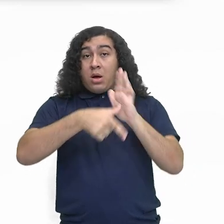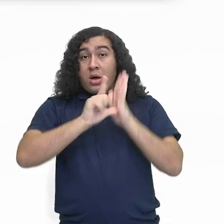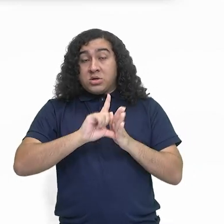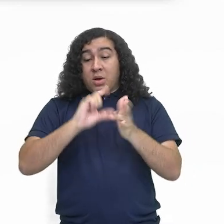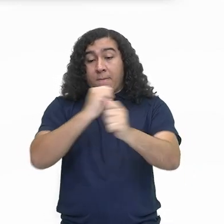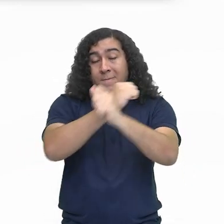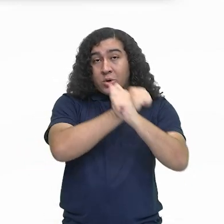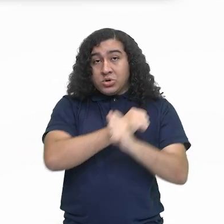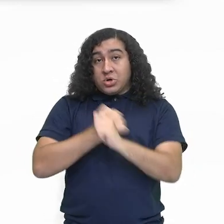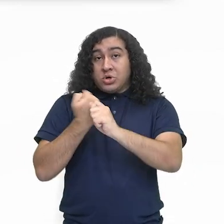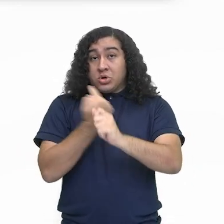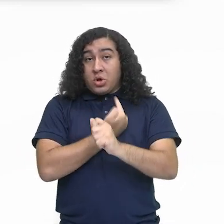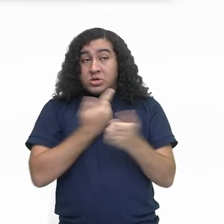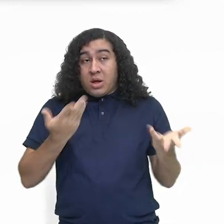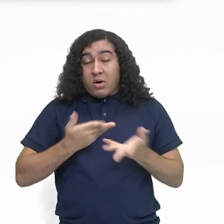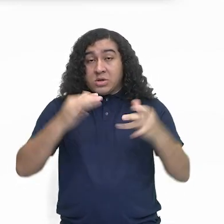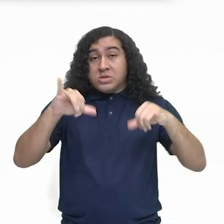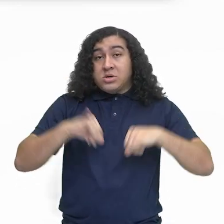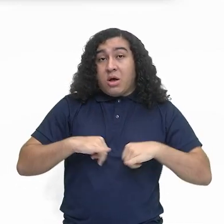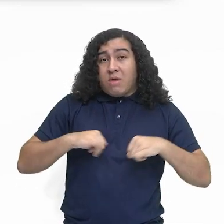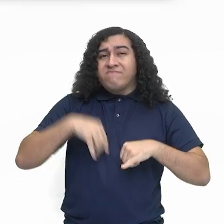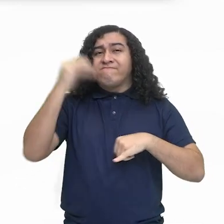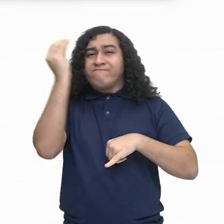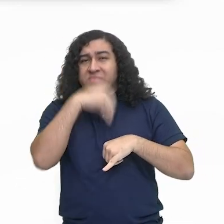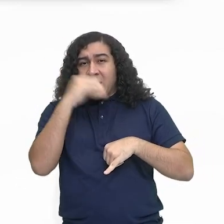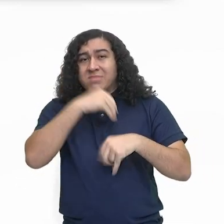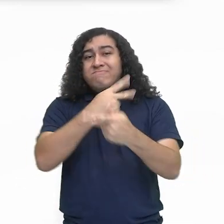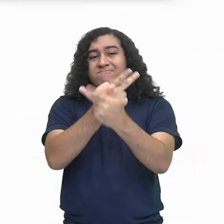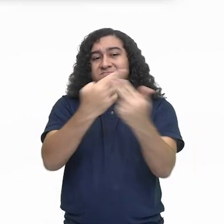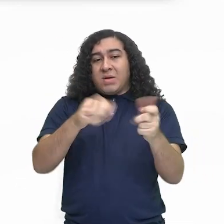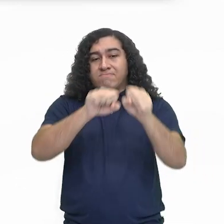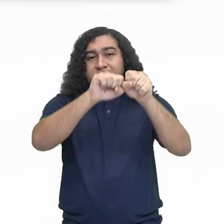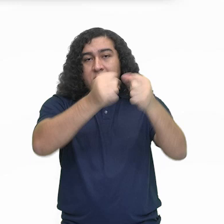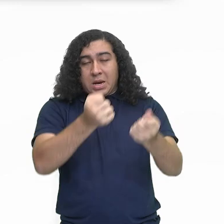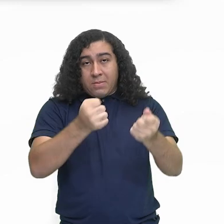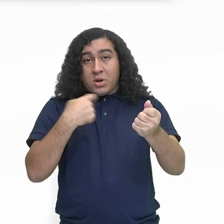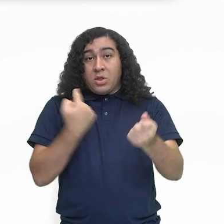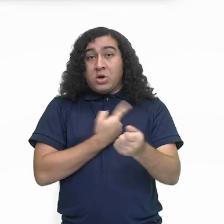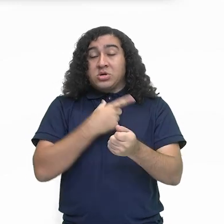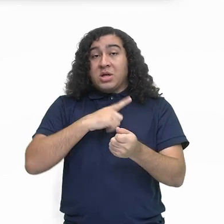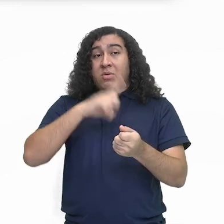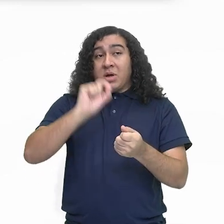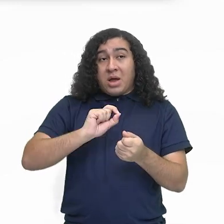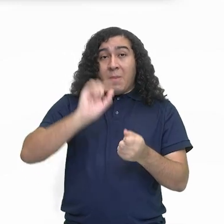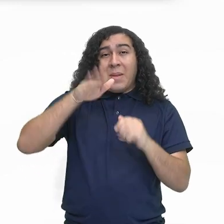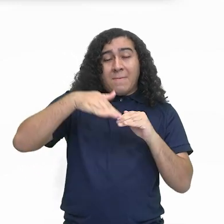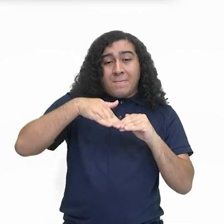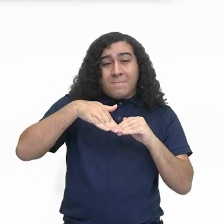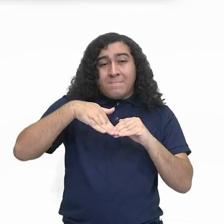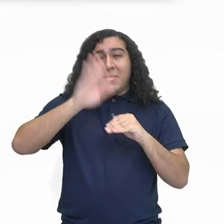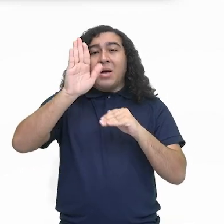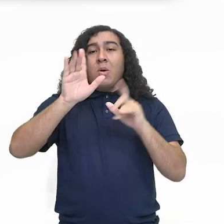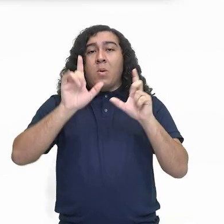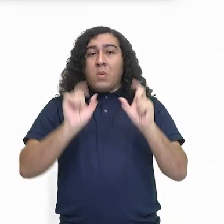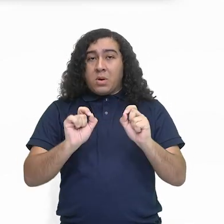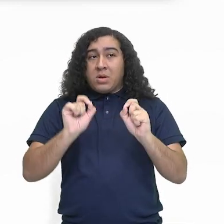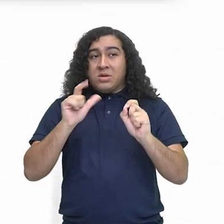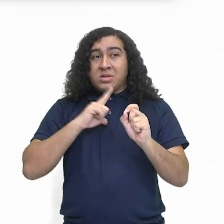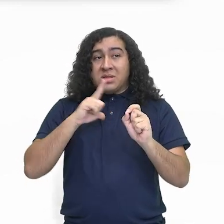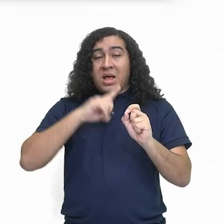proteger, como ela vem sofrendo, vem sendo destruída, consequentemente, a gente vai ter uma maior emissão aí